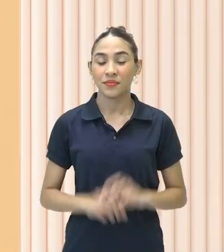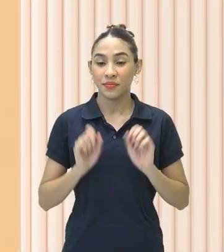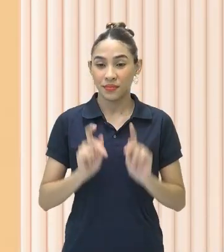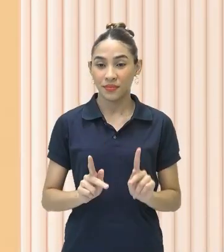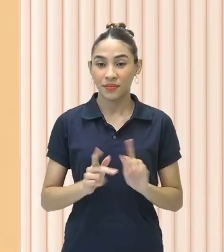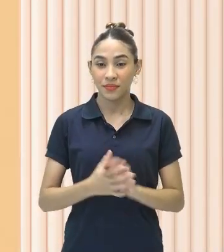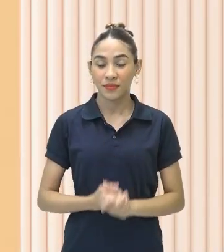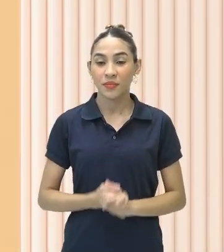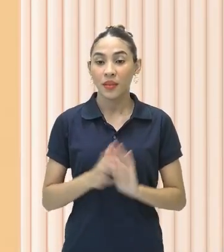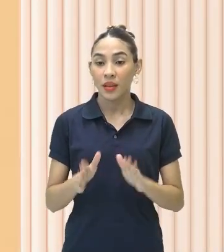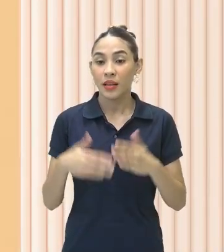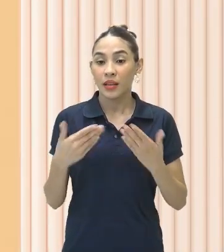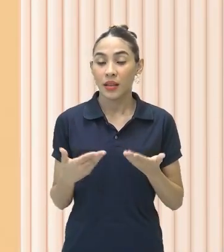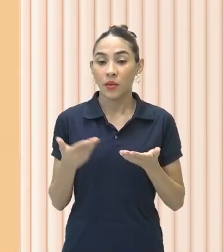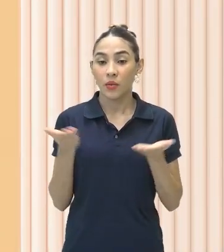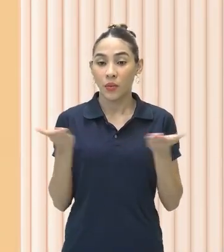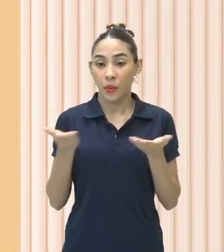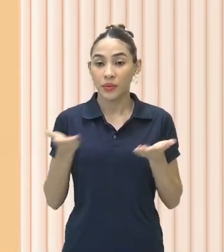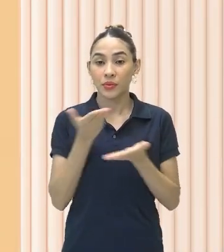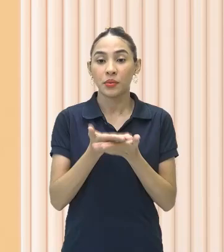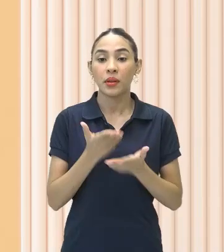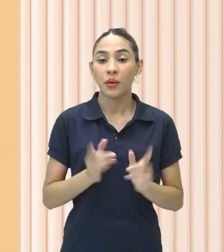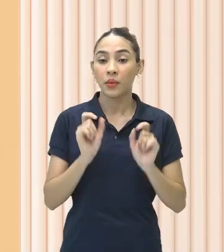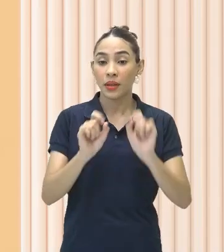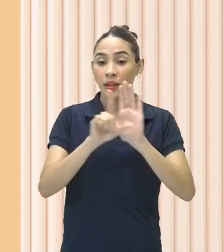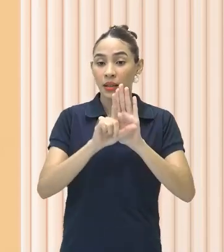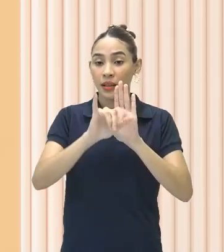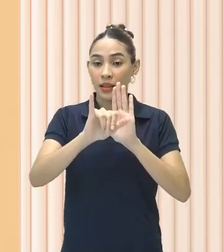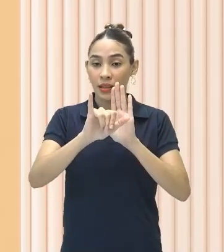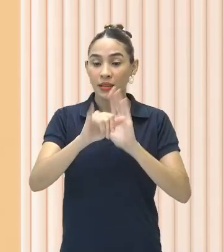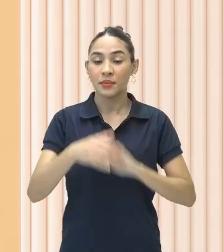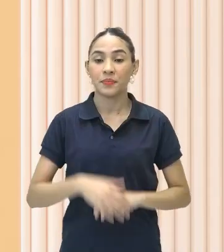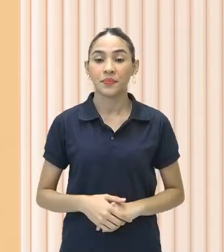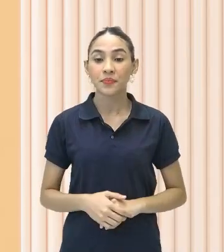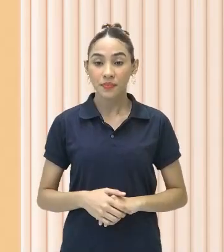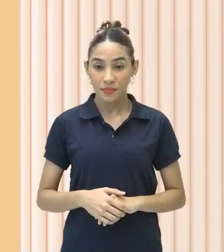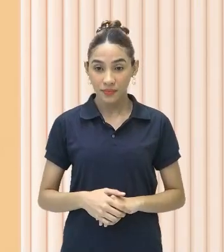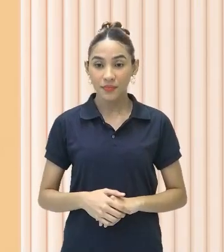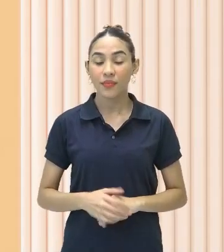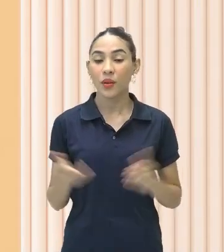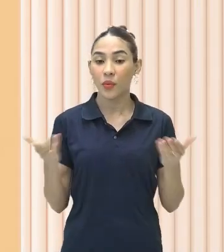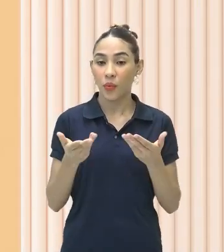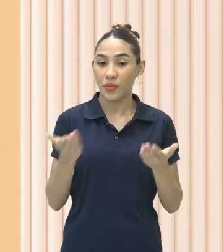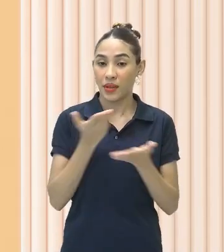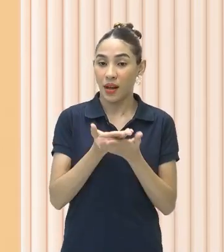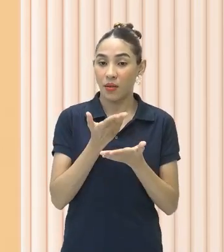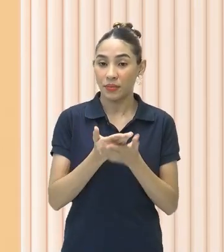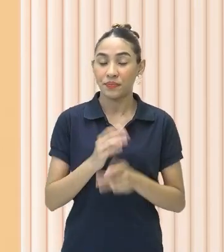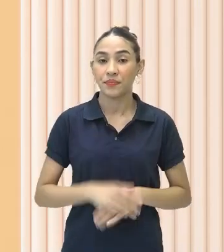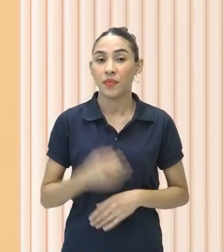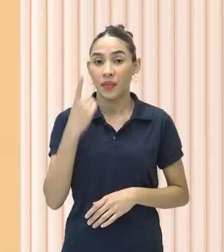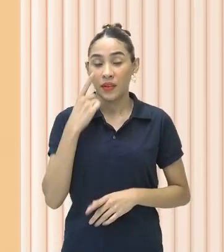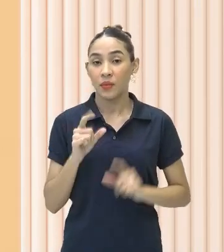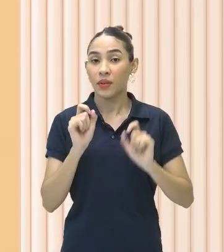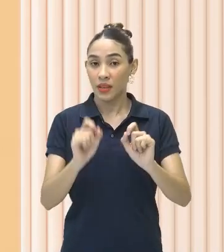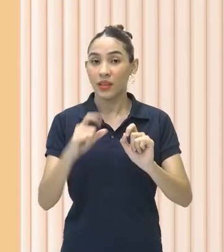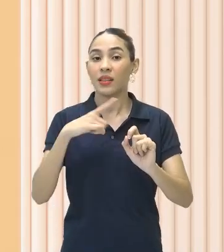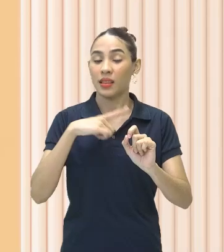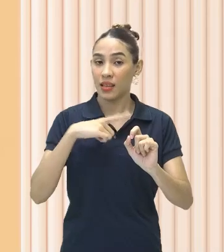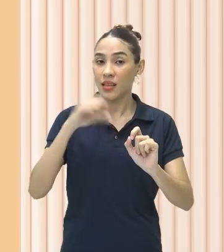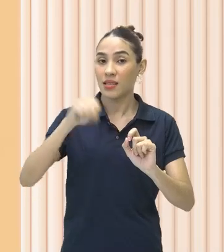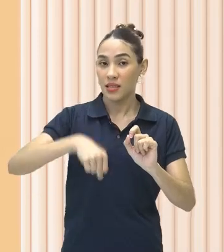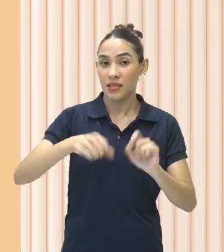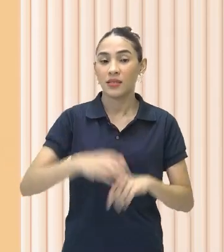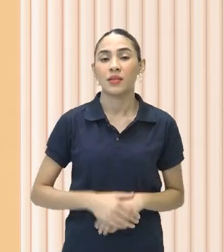Muito bem, pessoal, nós vamos conversar um pouco sobre leis, sobre legislação hoje aqui nessa aula. Nós vamos ver que existem,